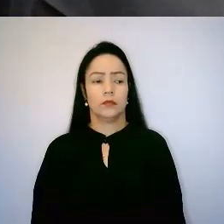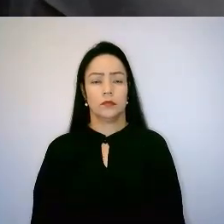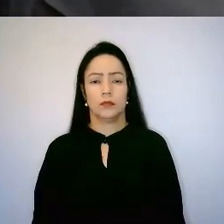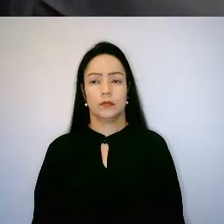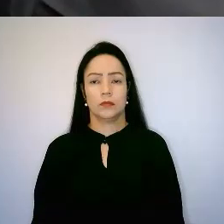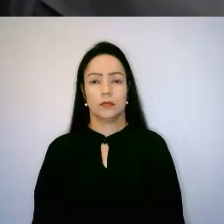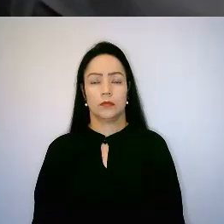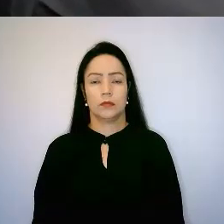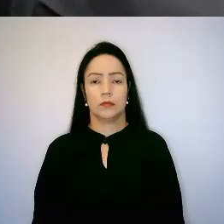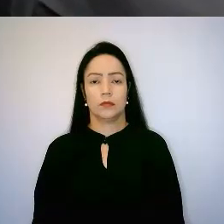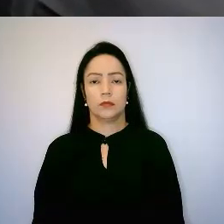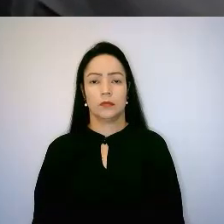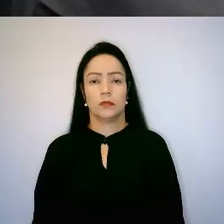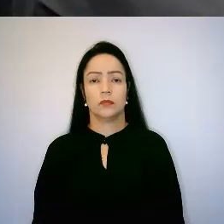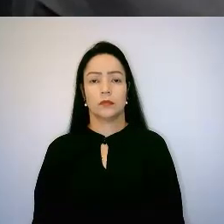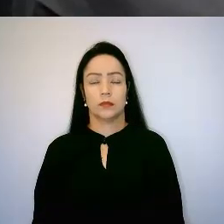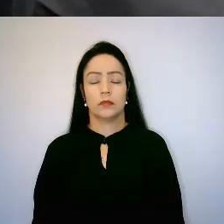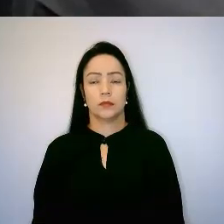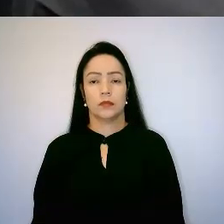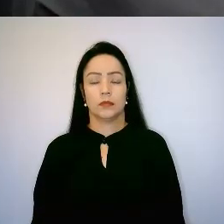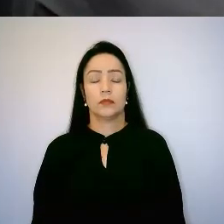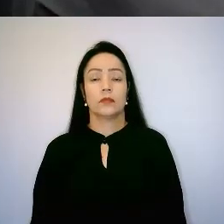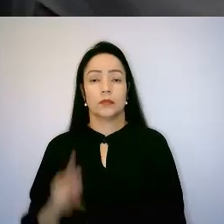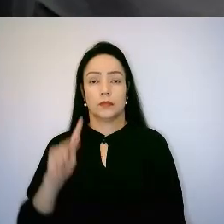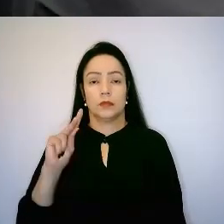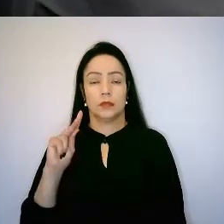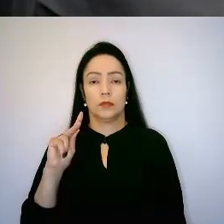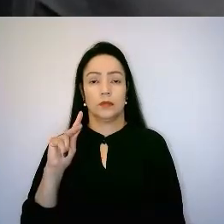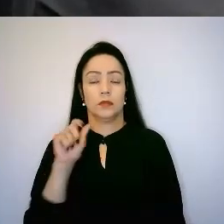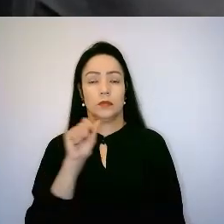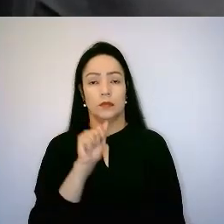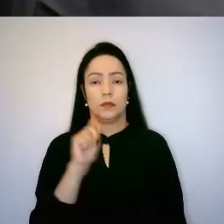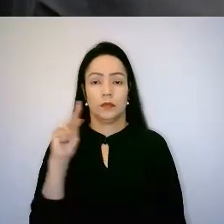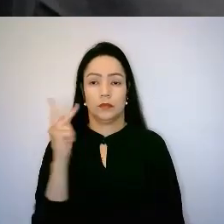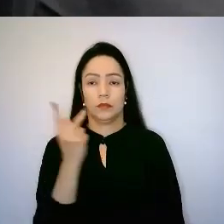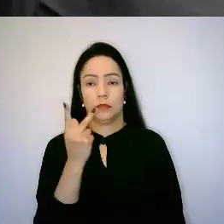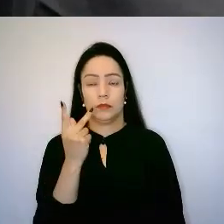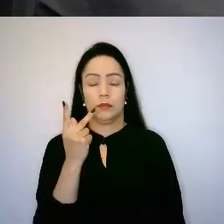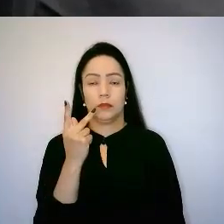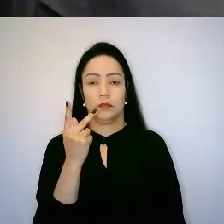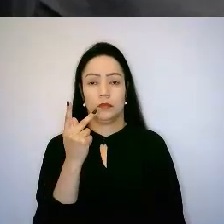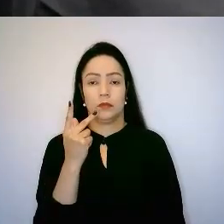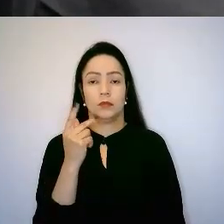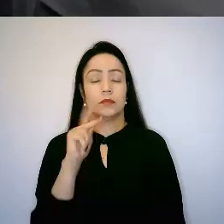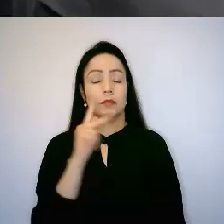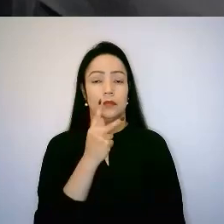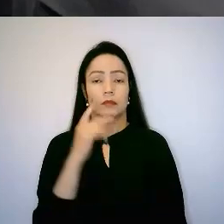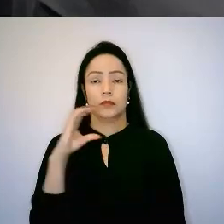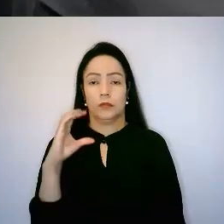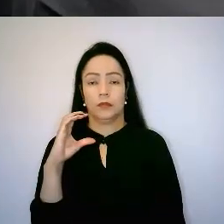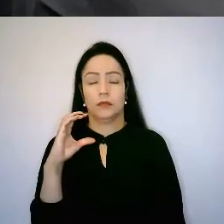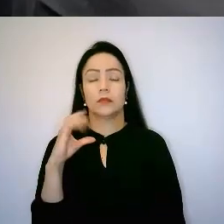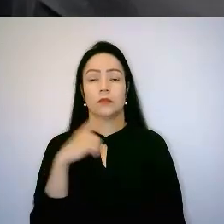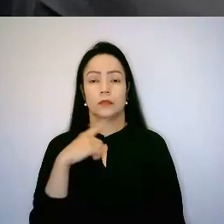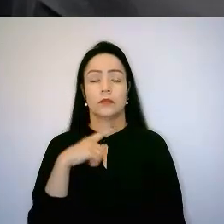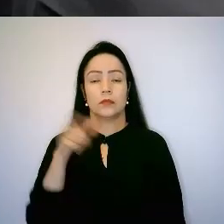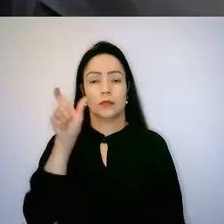abre as costas número 80 19 26 diz 48 ano 2023 integrante Doutor